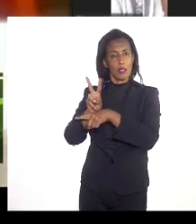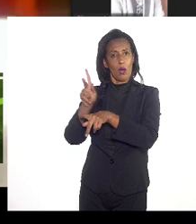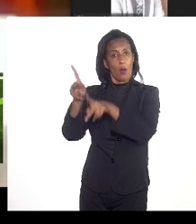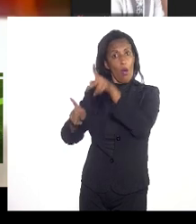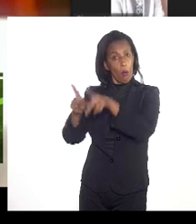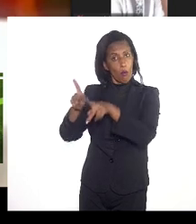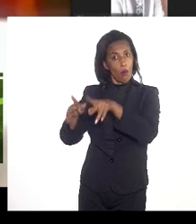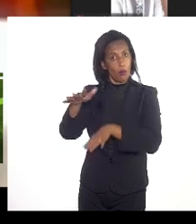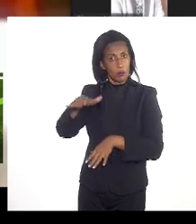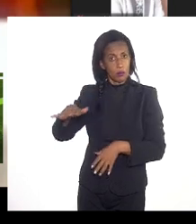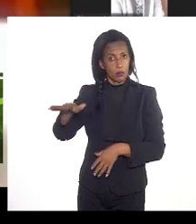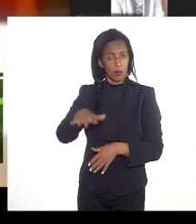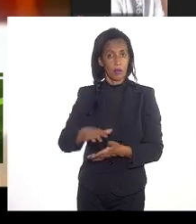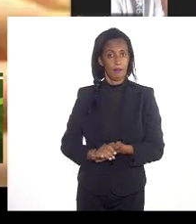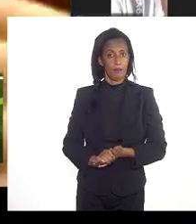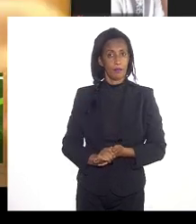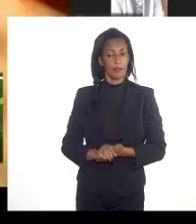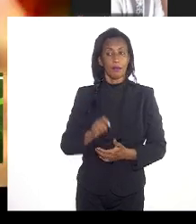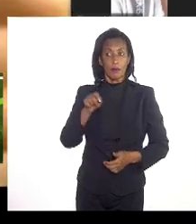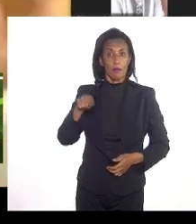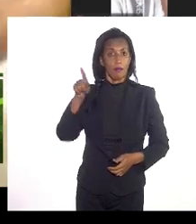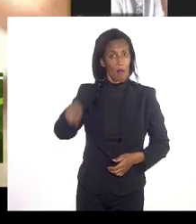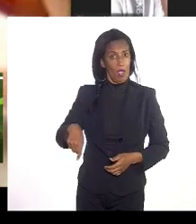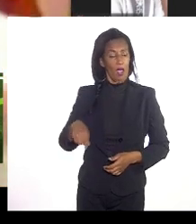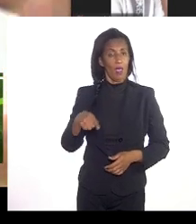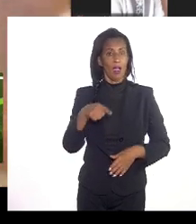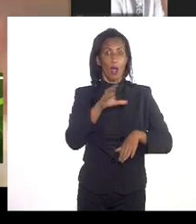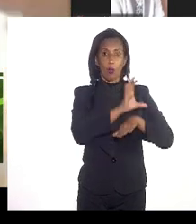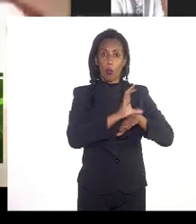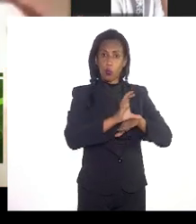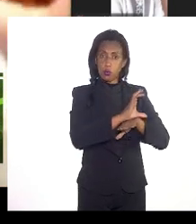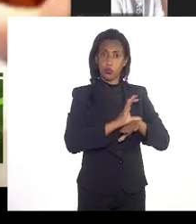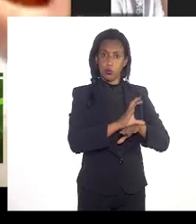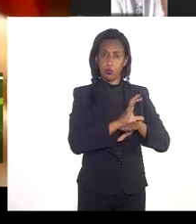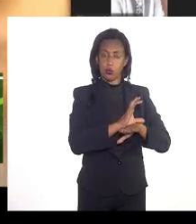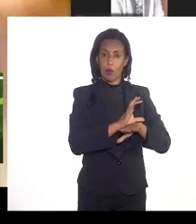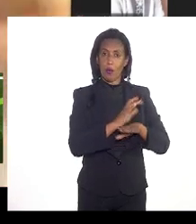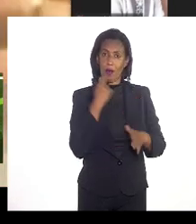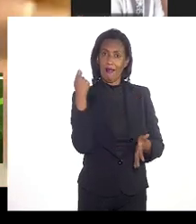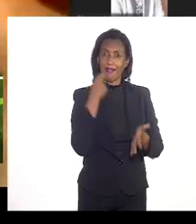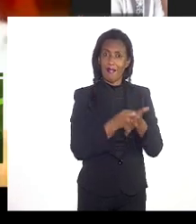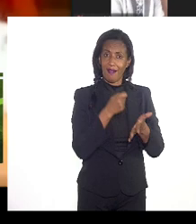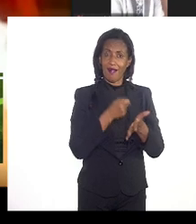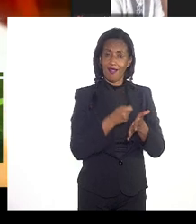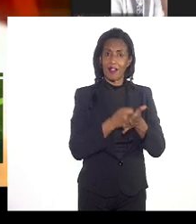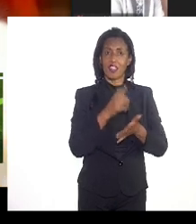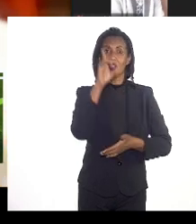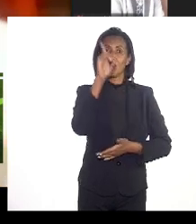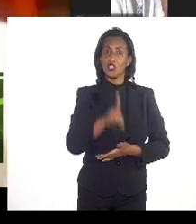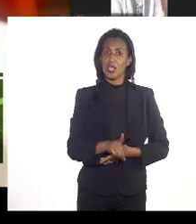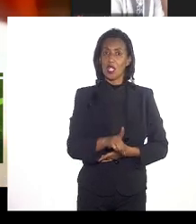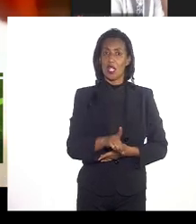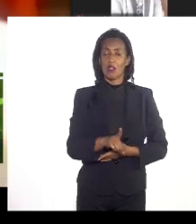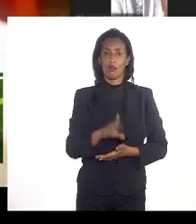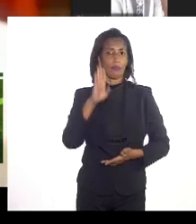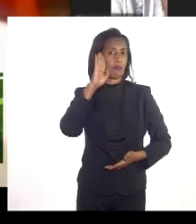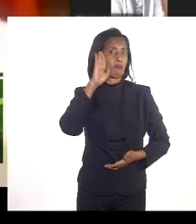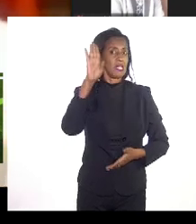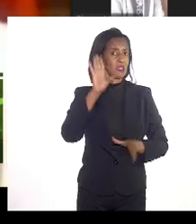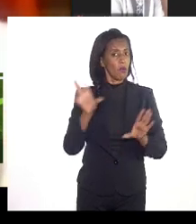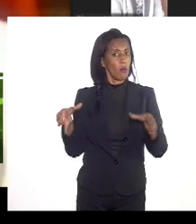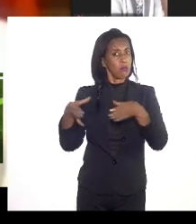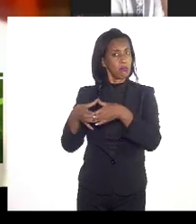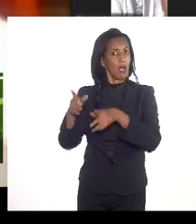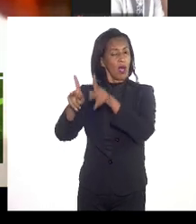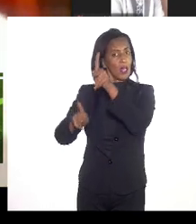tradicionais. Isso significa que a própria Constituição assegura, né, e garante direitos fundamentais a essas comunidades